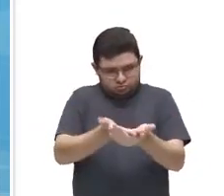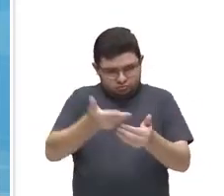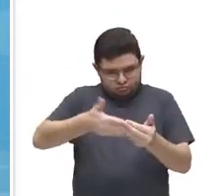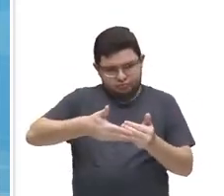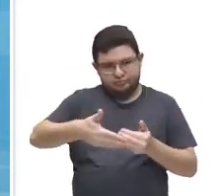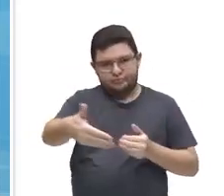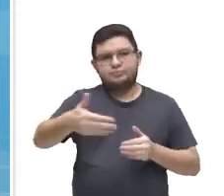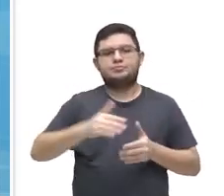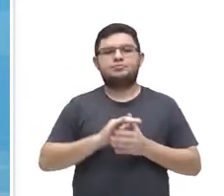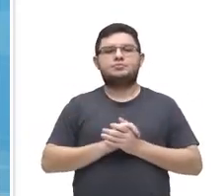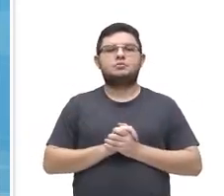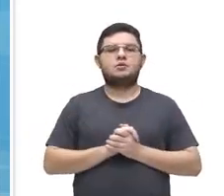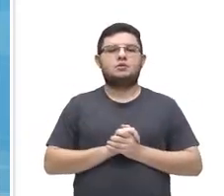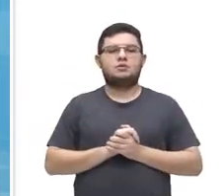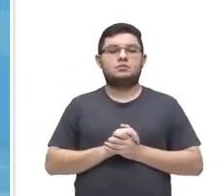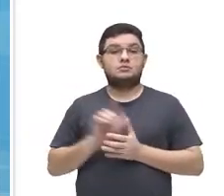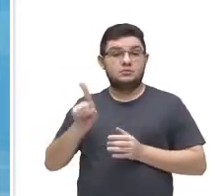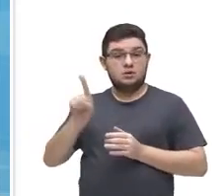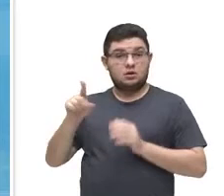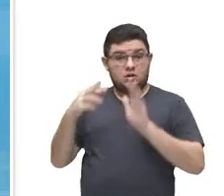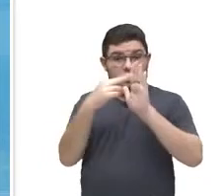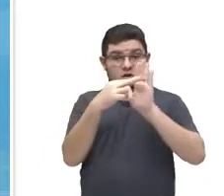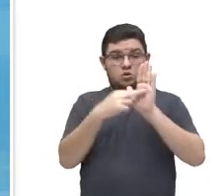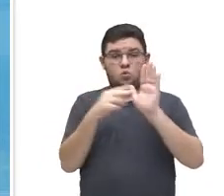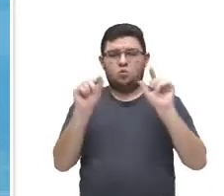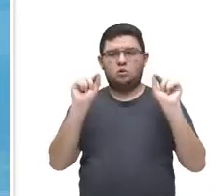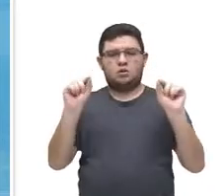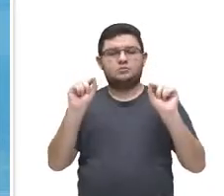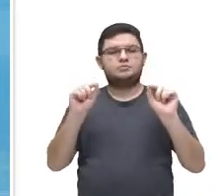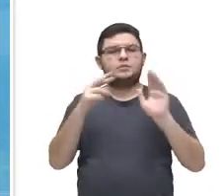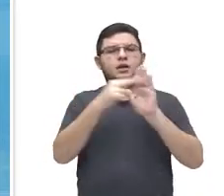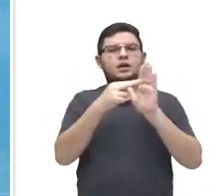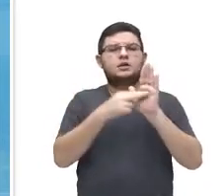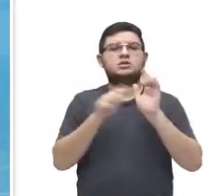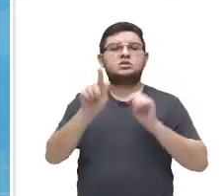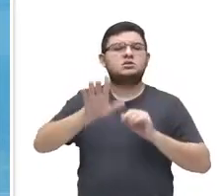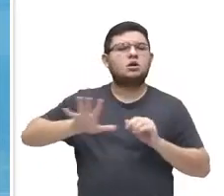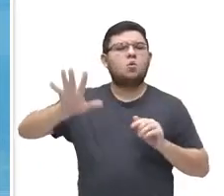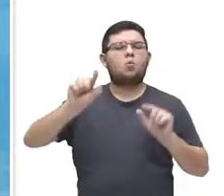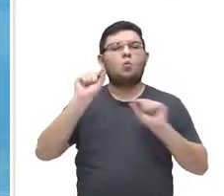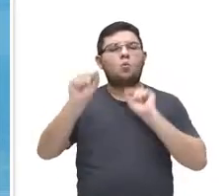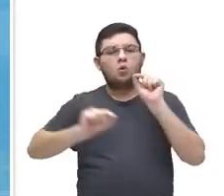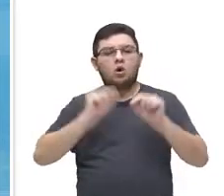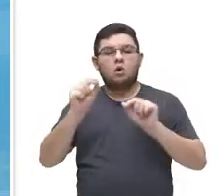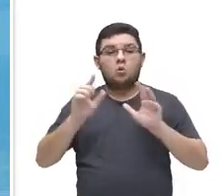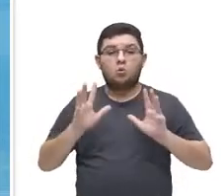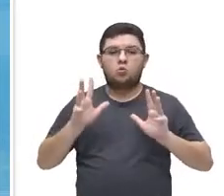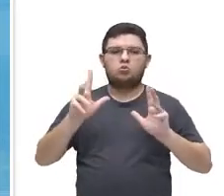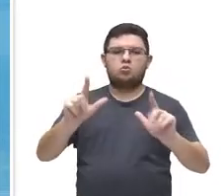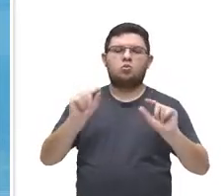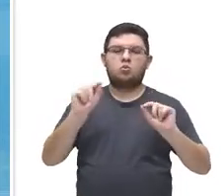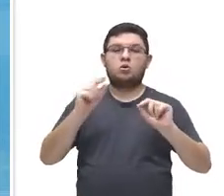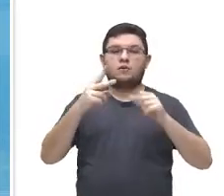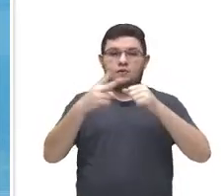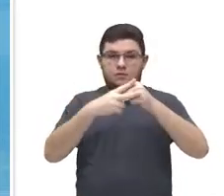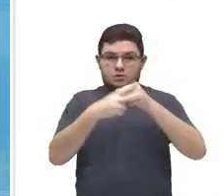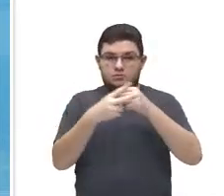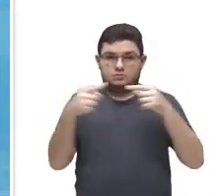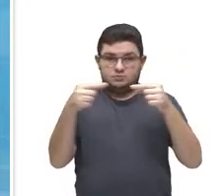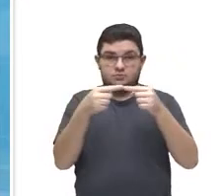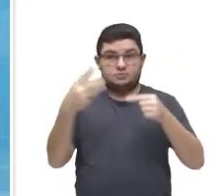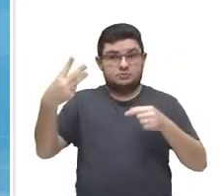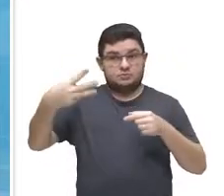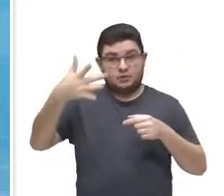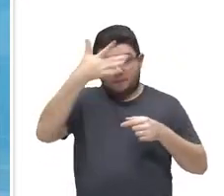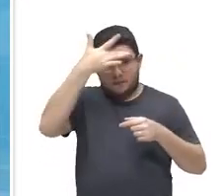gente. Então, regra terceira pessoa do singular. A regra geral diz, todo verbo conjugado com terceira pessoa do singular vai ser